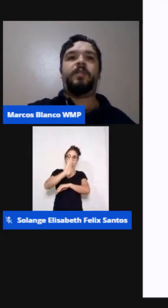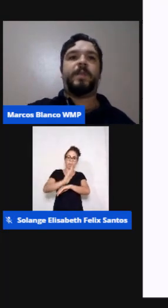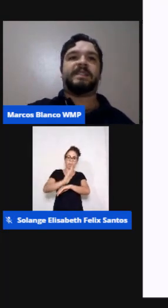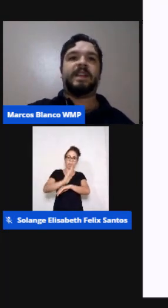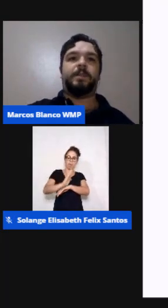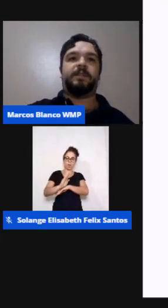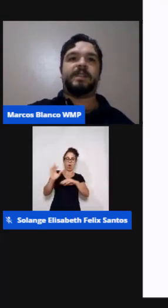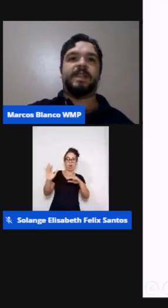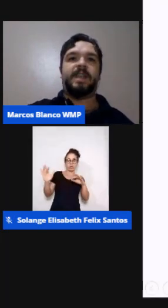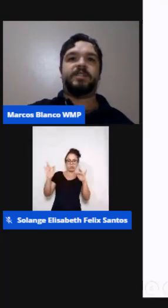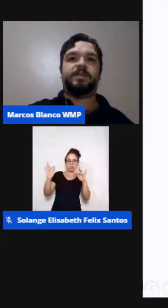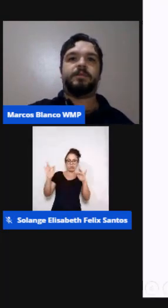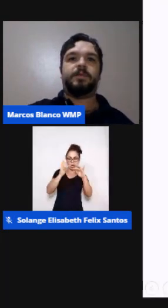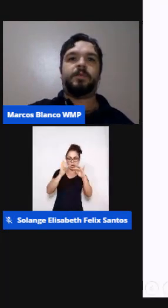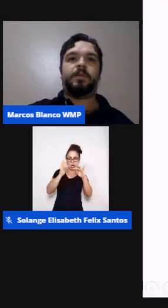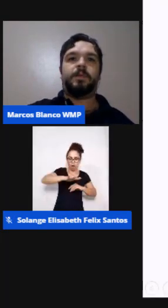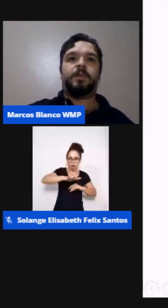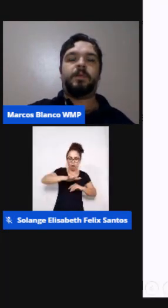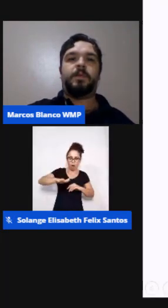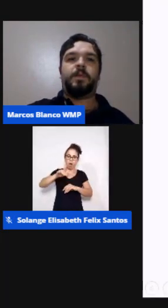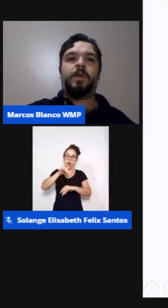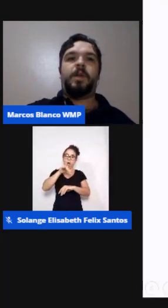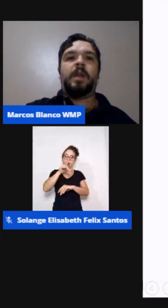eclosão. Eu vou passar aqui para vocês